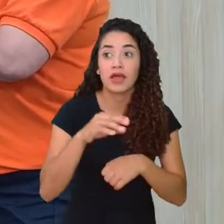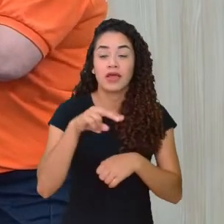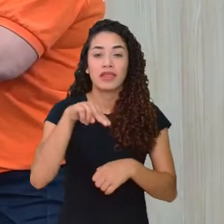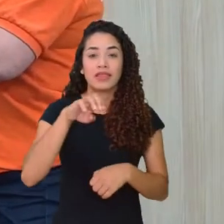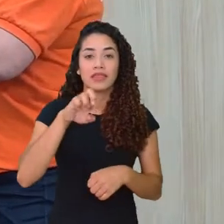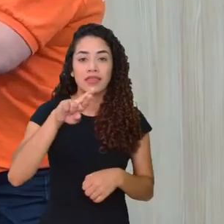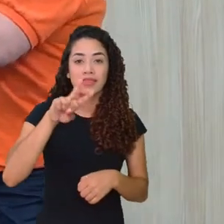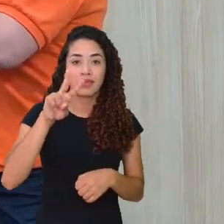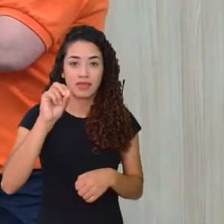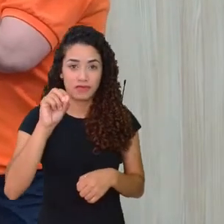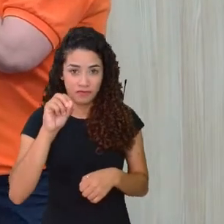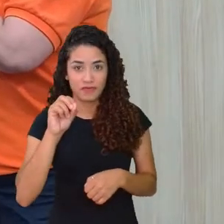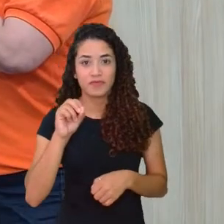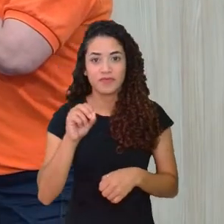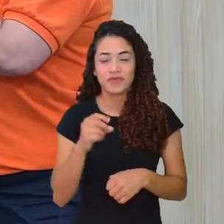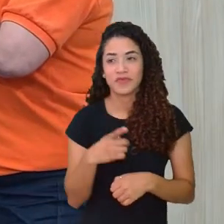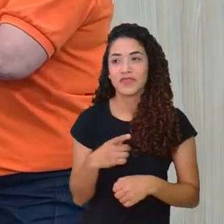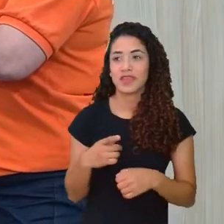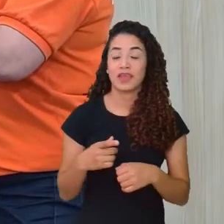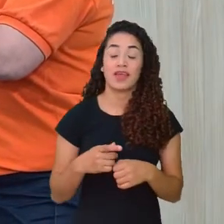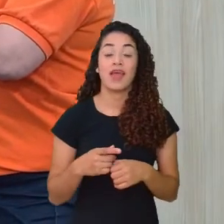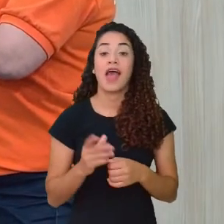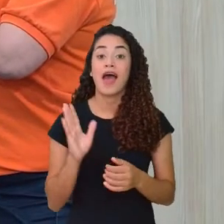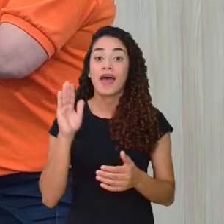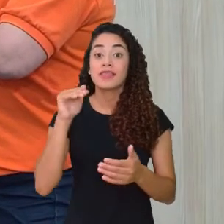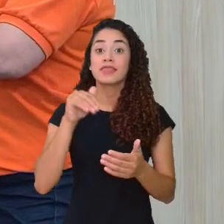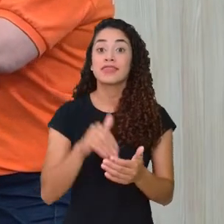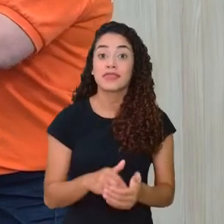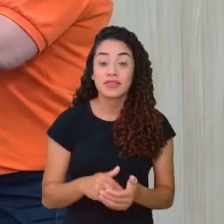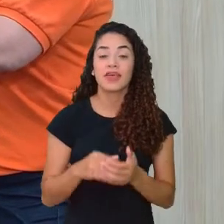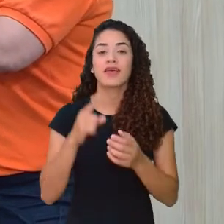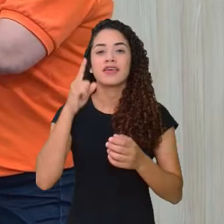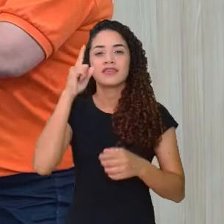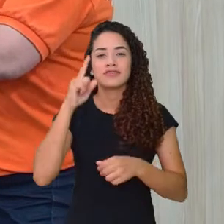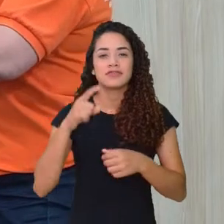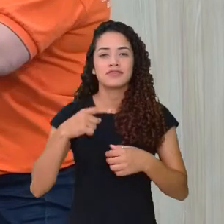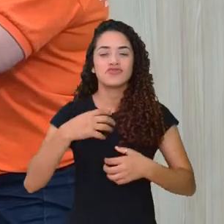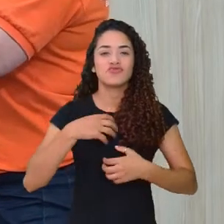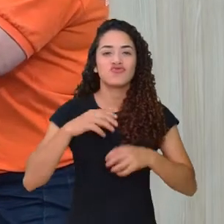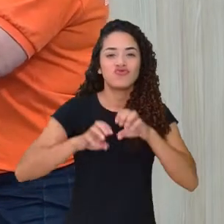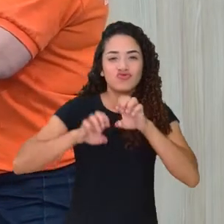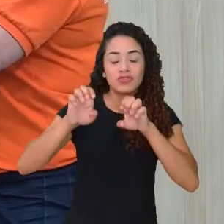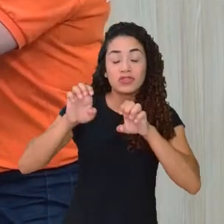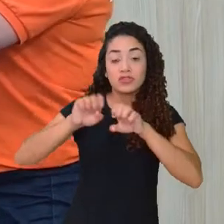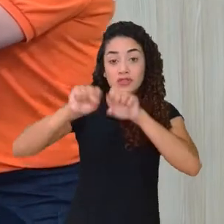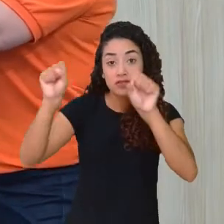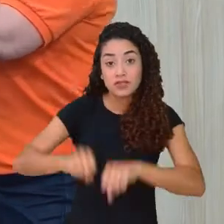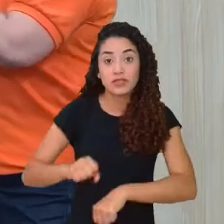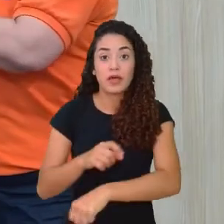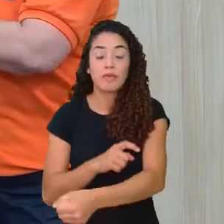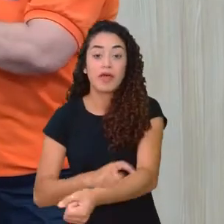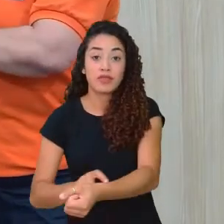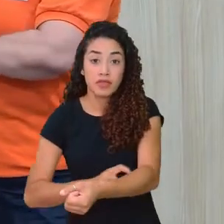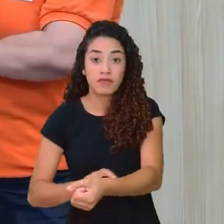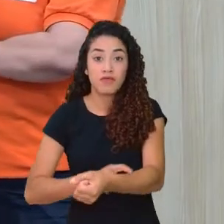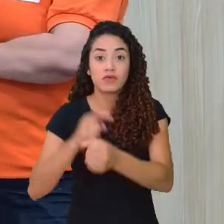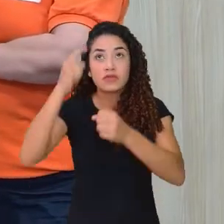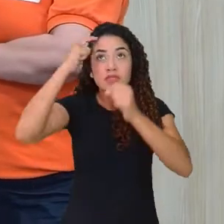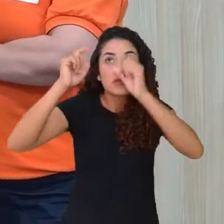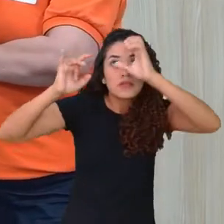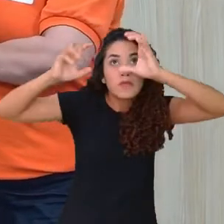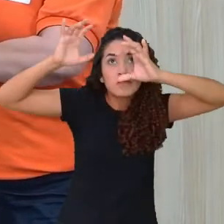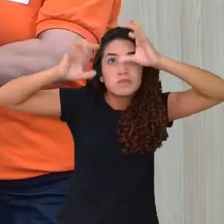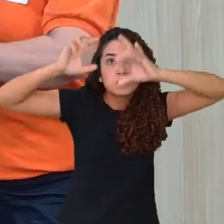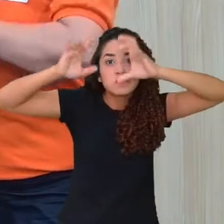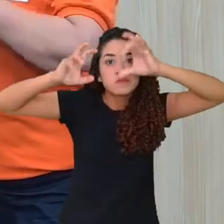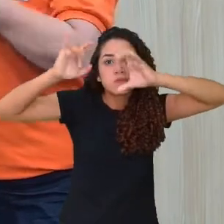a questão aí do nosso sistema nervoso central, mais precisamente lá no nosso cérebro, onde essa imagem vai ser,